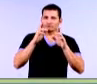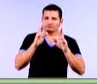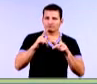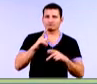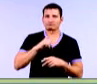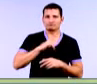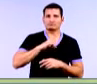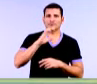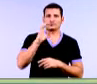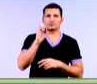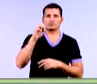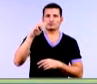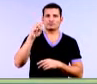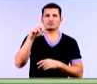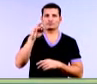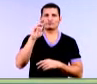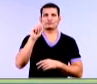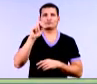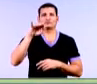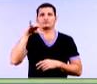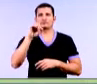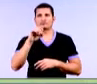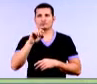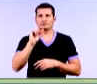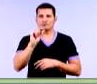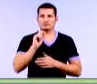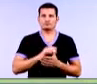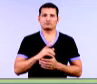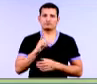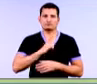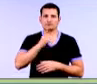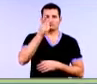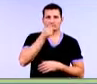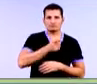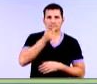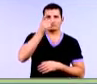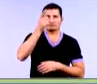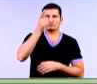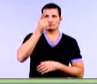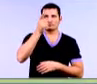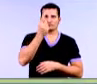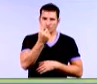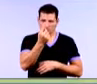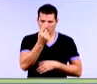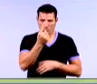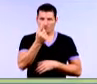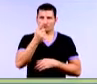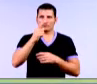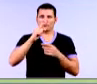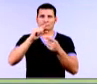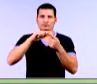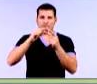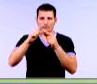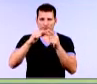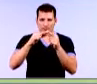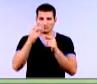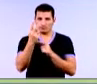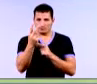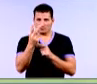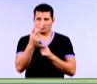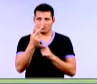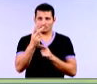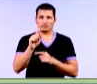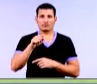diferente. Ele usa uma barra e 2 asteriscos para iniciar, e depois as próximas linhas